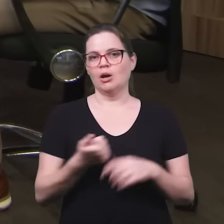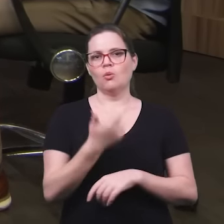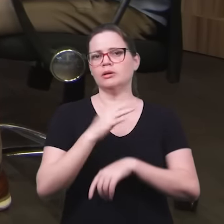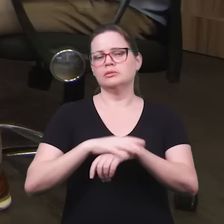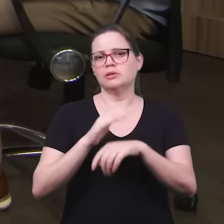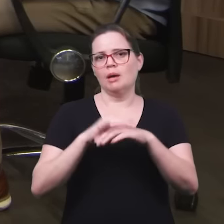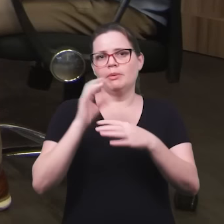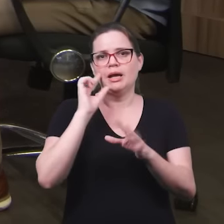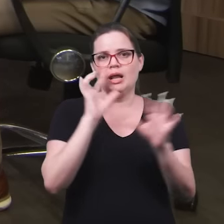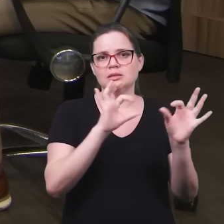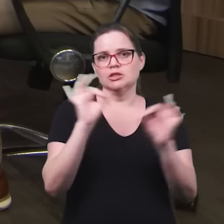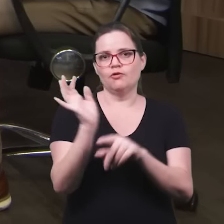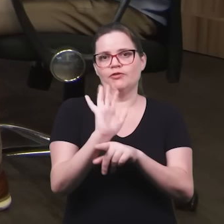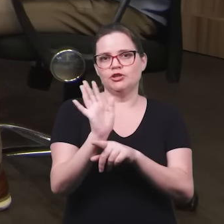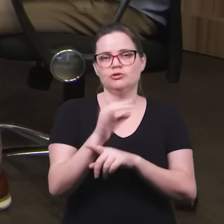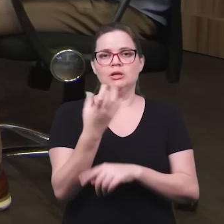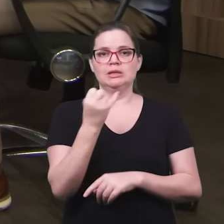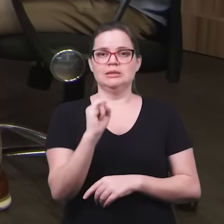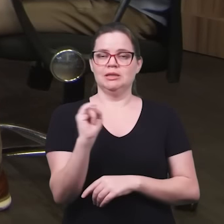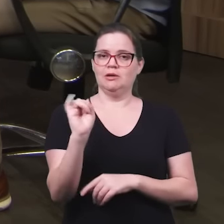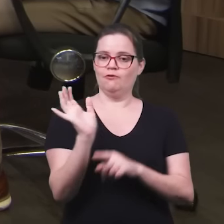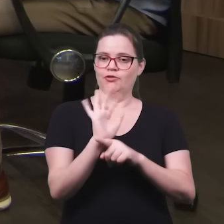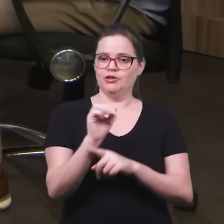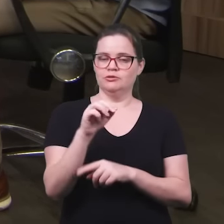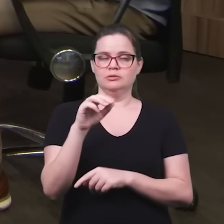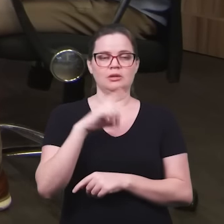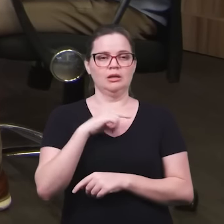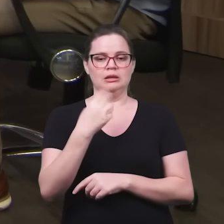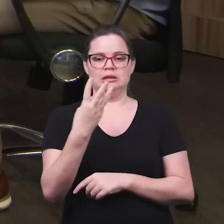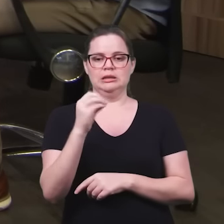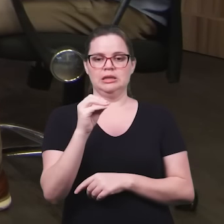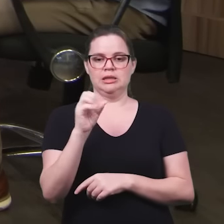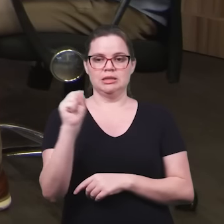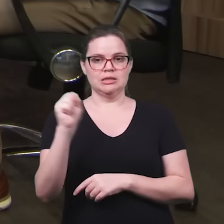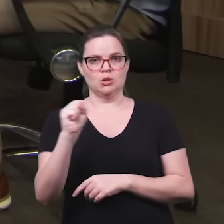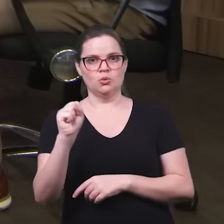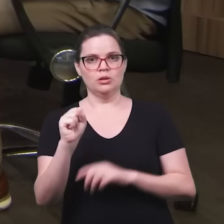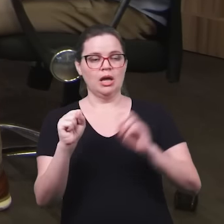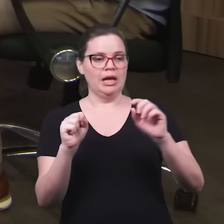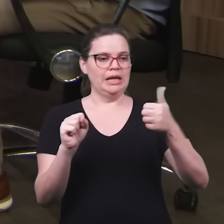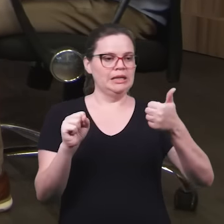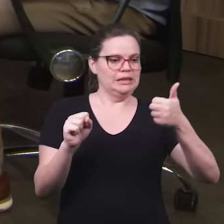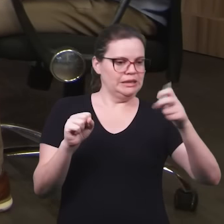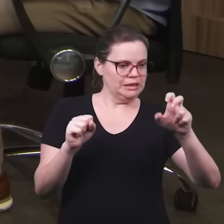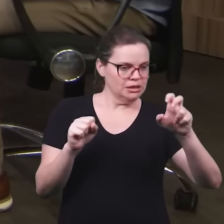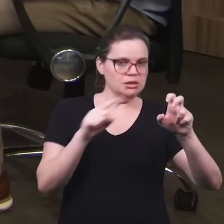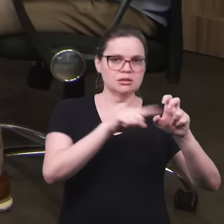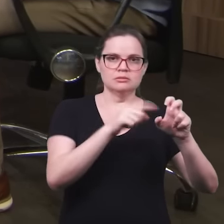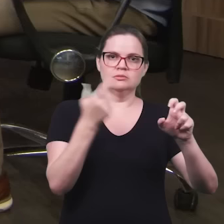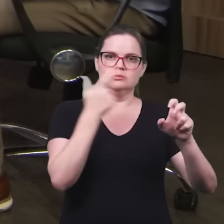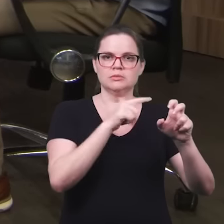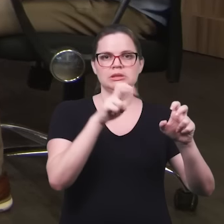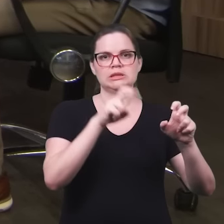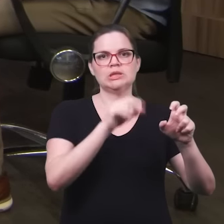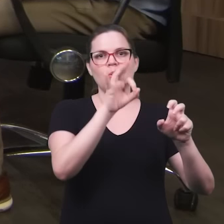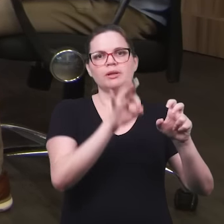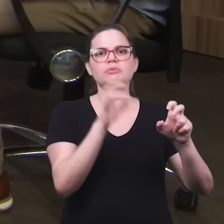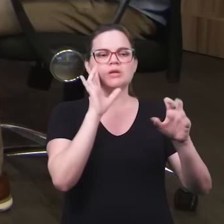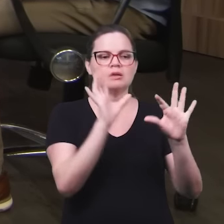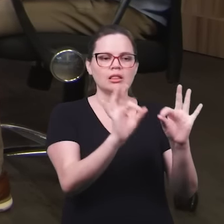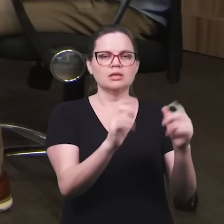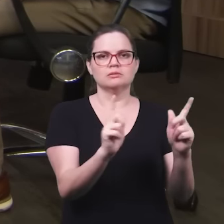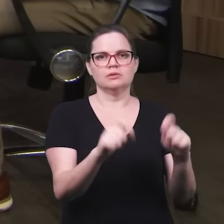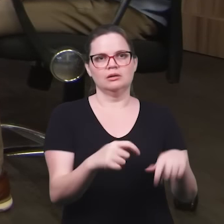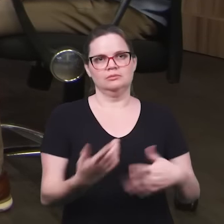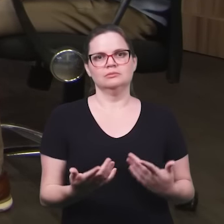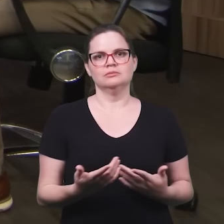que a pessoa fica ali. Se você posta um vídeo de 30 segundos, a pessoa ficou 15 segundos, que é a metade de 30, ela ficou 50% do tempo do